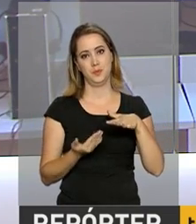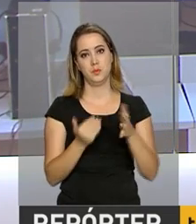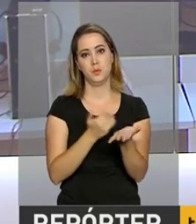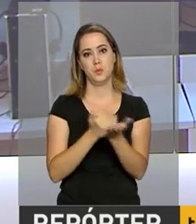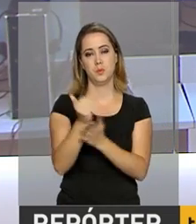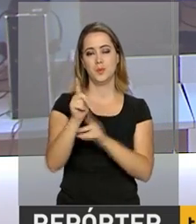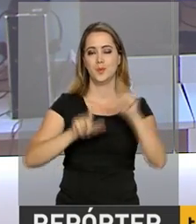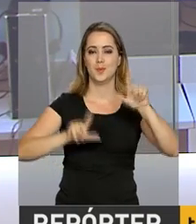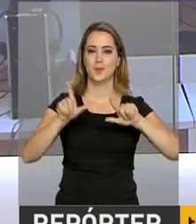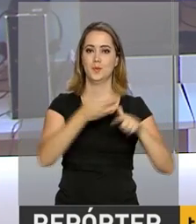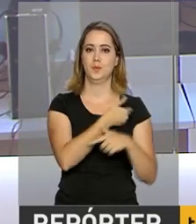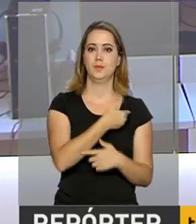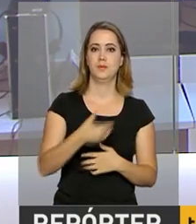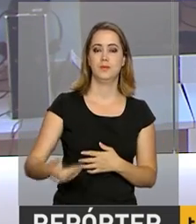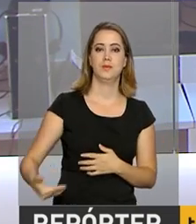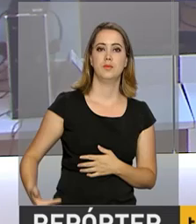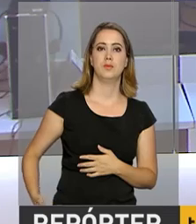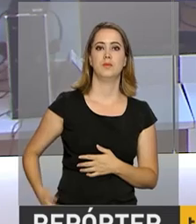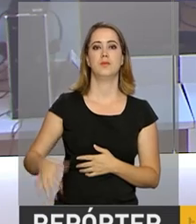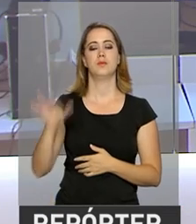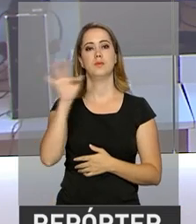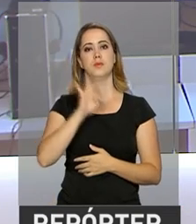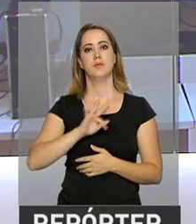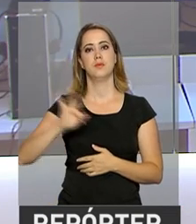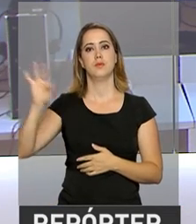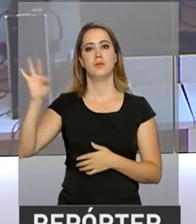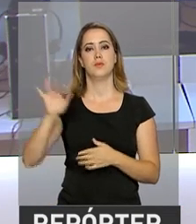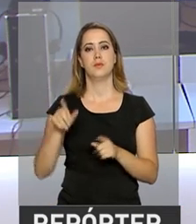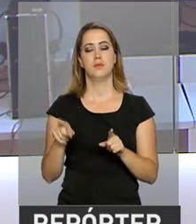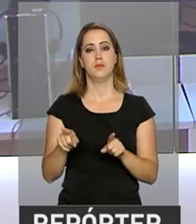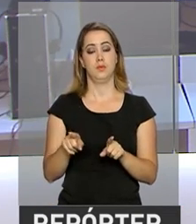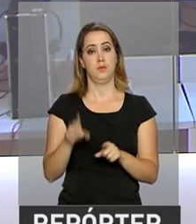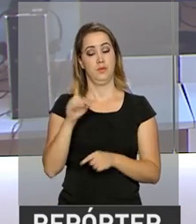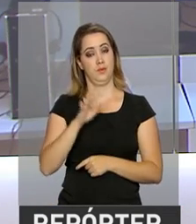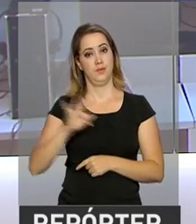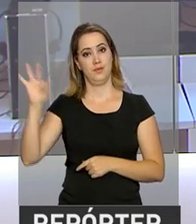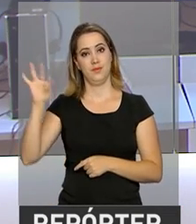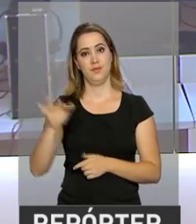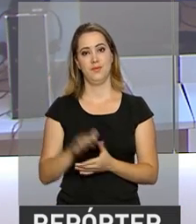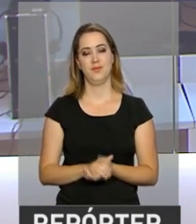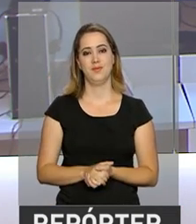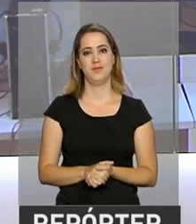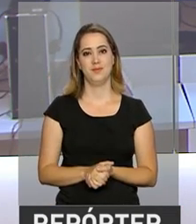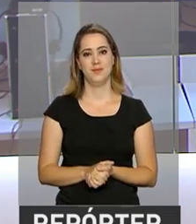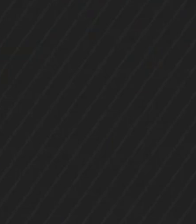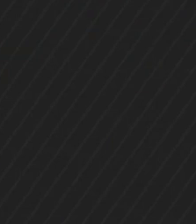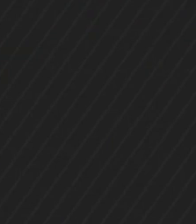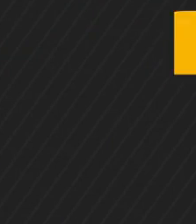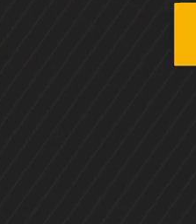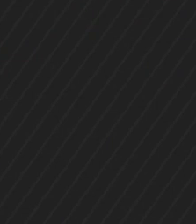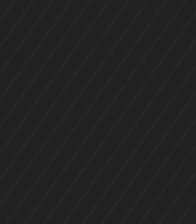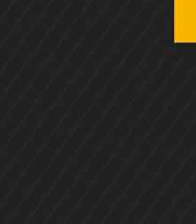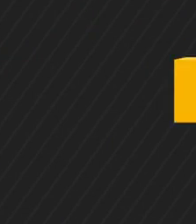sociais e continue com a gente aqui na TV NBR a emissora do Governo Federal